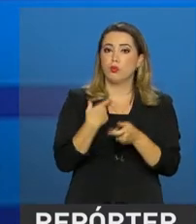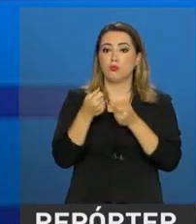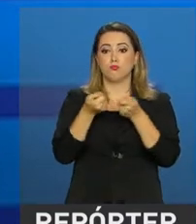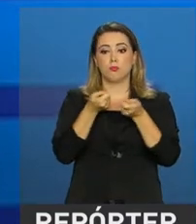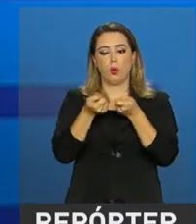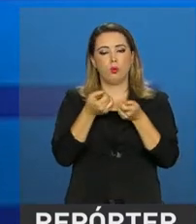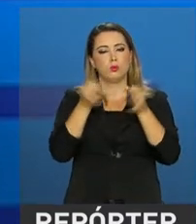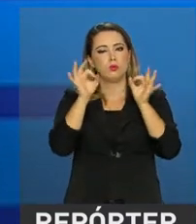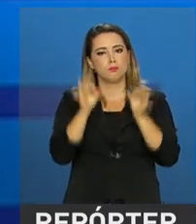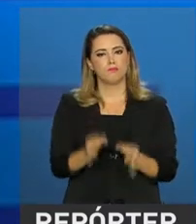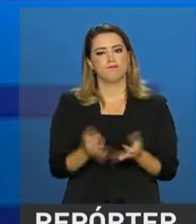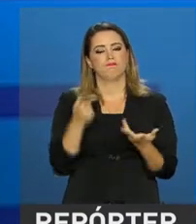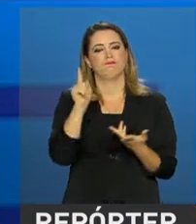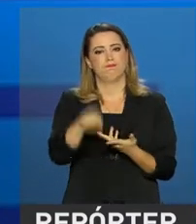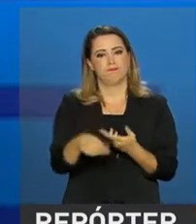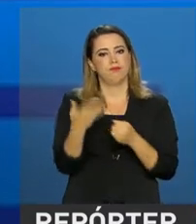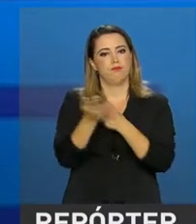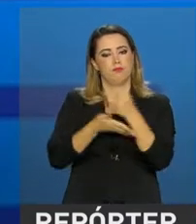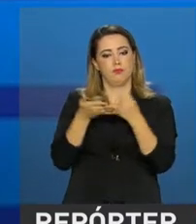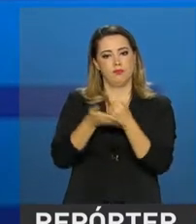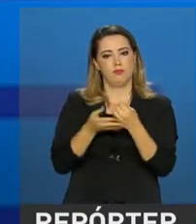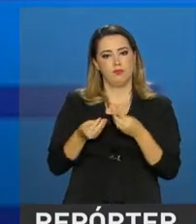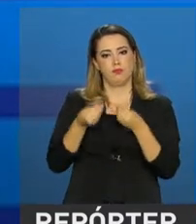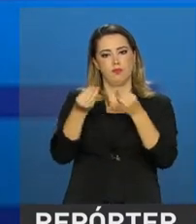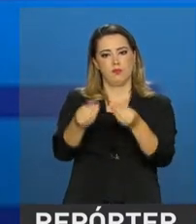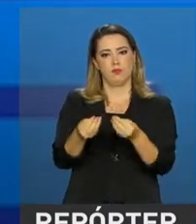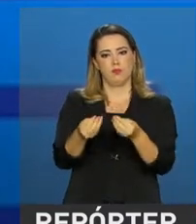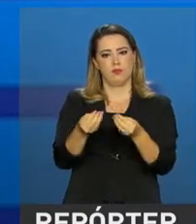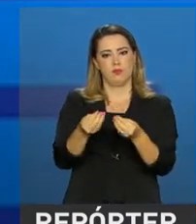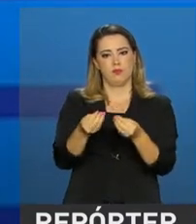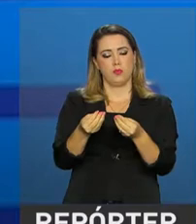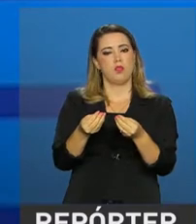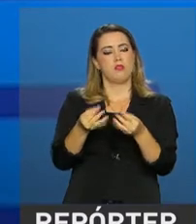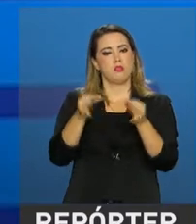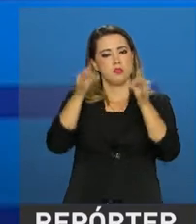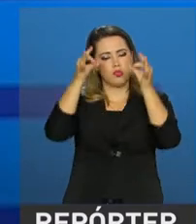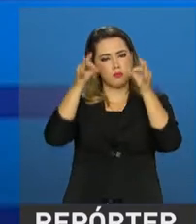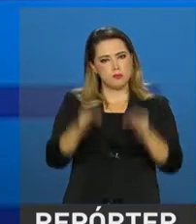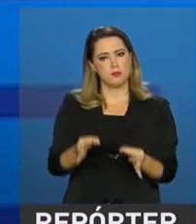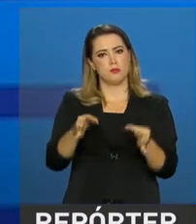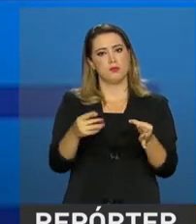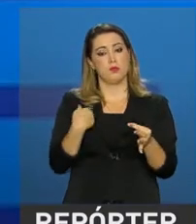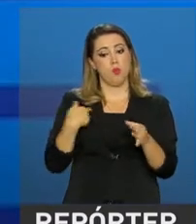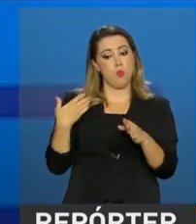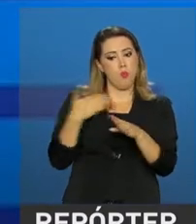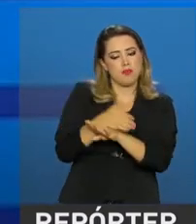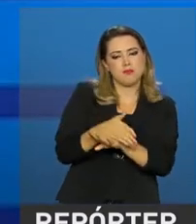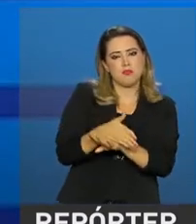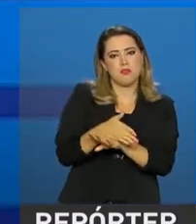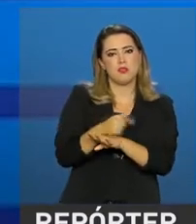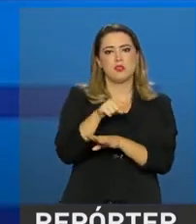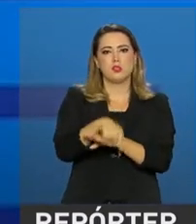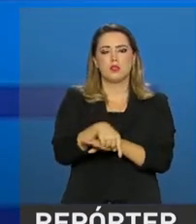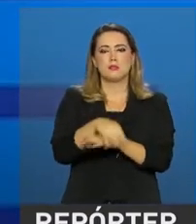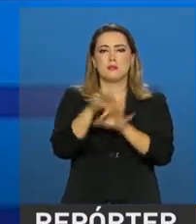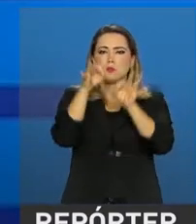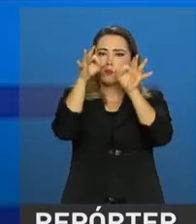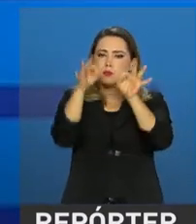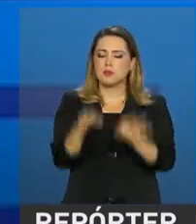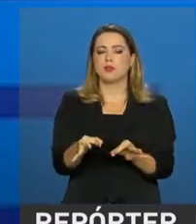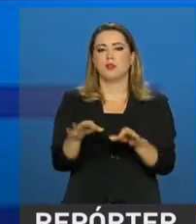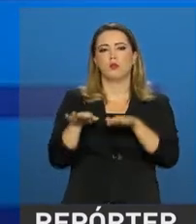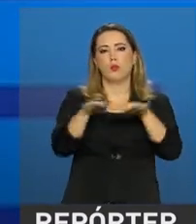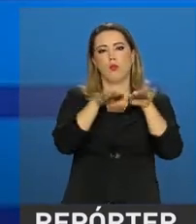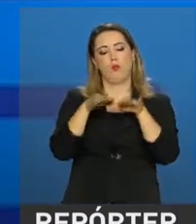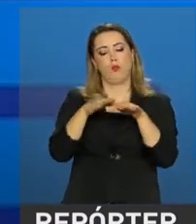Né, basicamente garantir a lisura do certame, garantir o acesso, né, isonômico ao